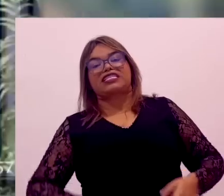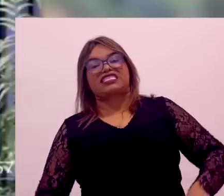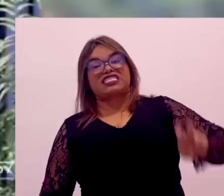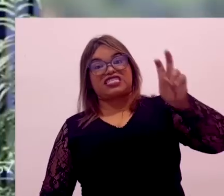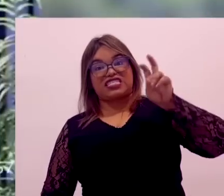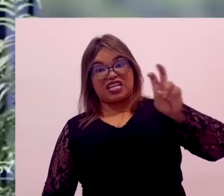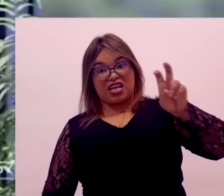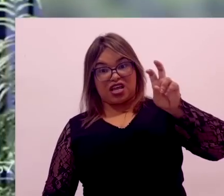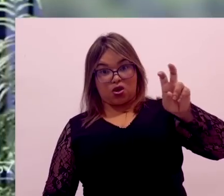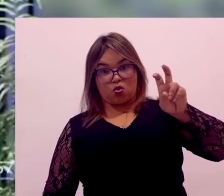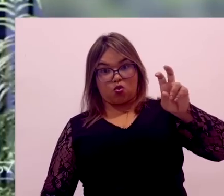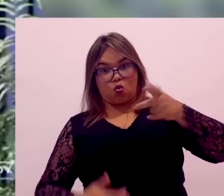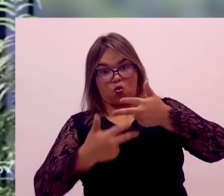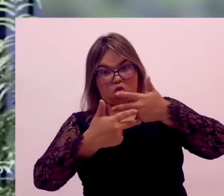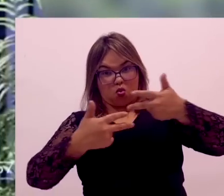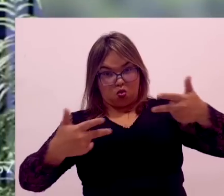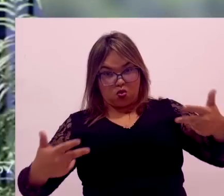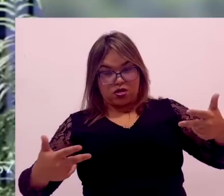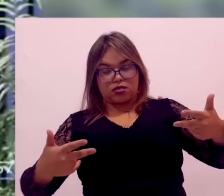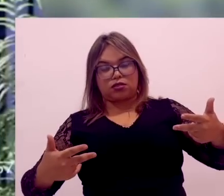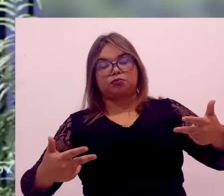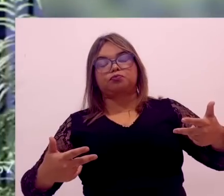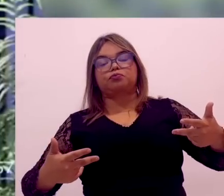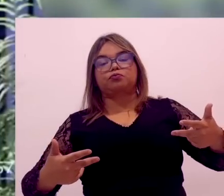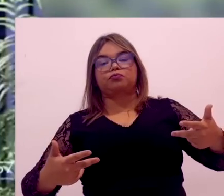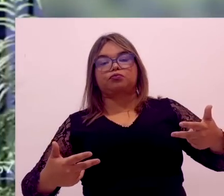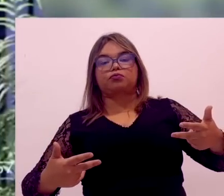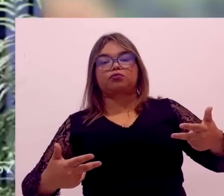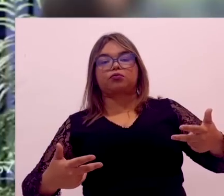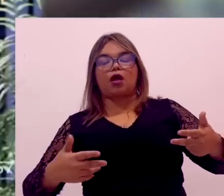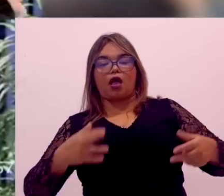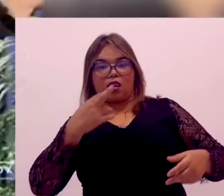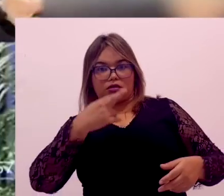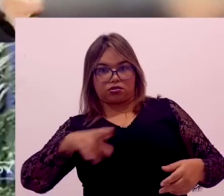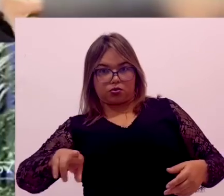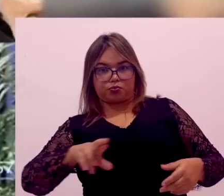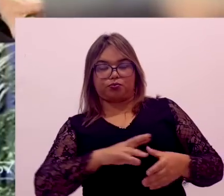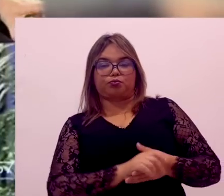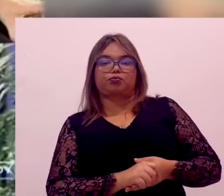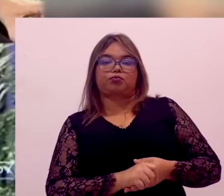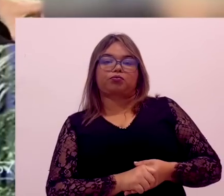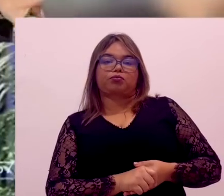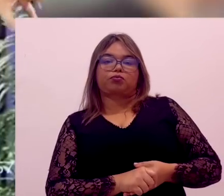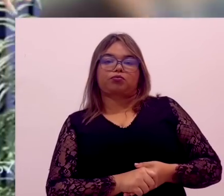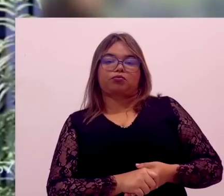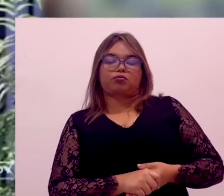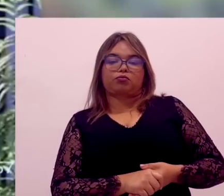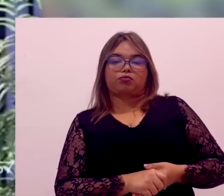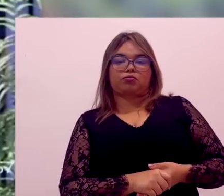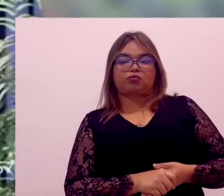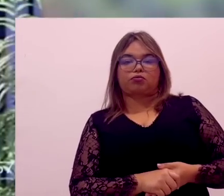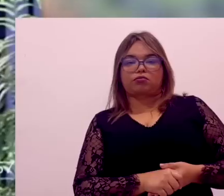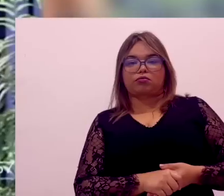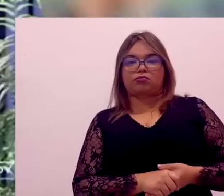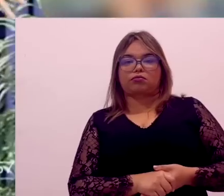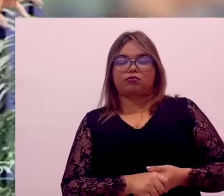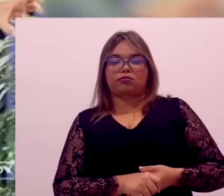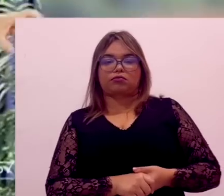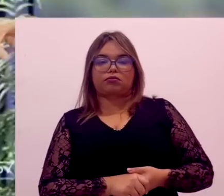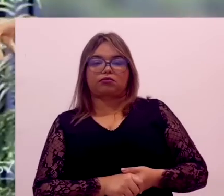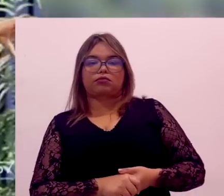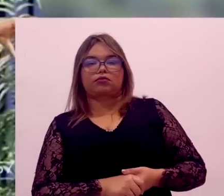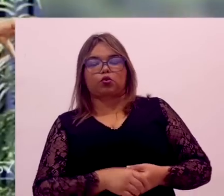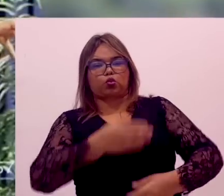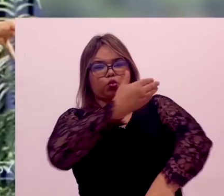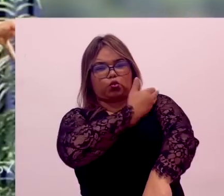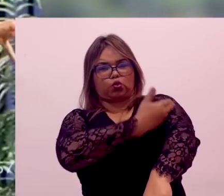costa e boca com ouvido. Isso é idêntico ao que é usado no rito druídico da bruxaria. E